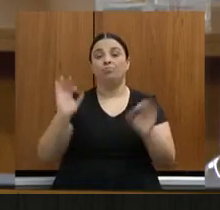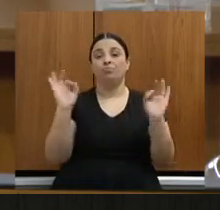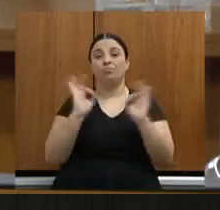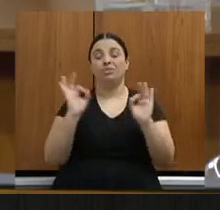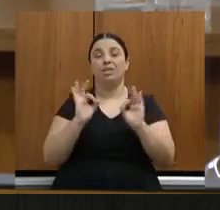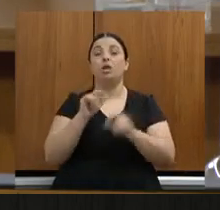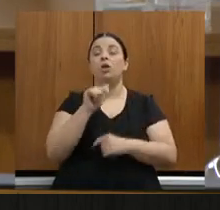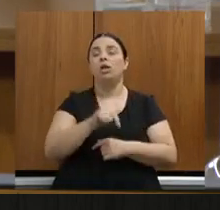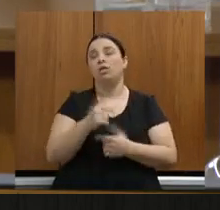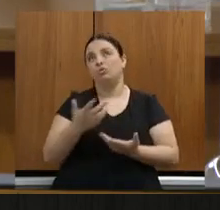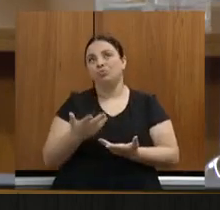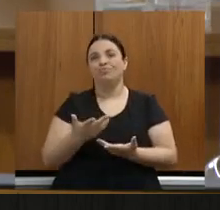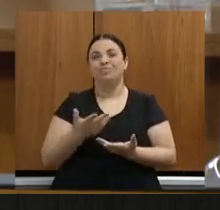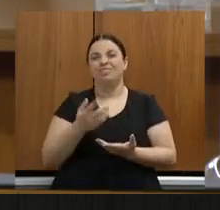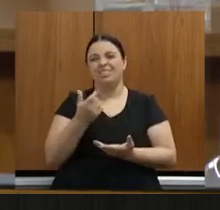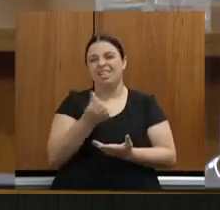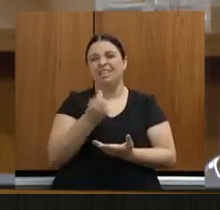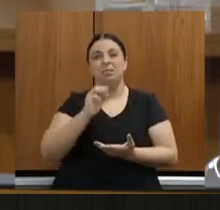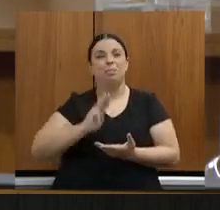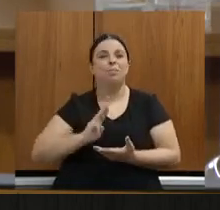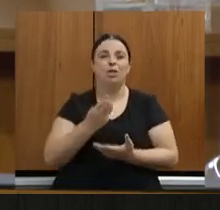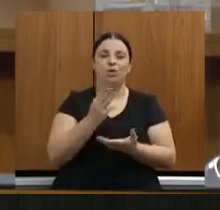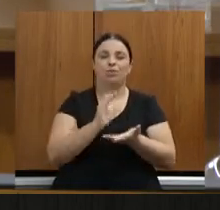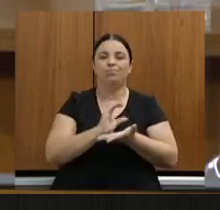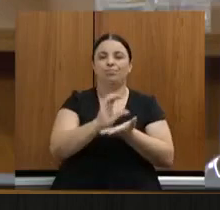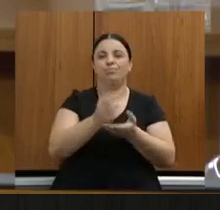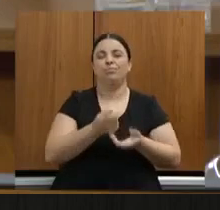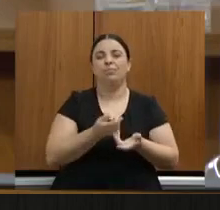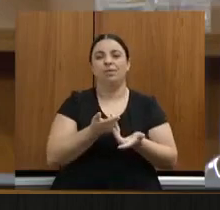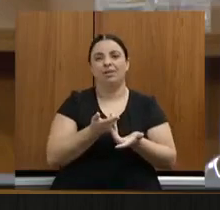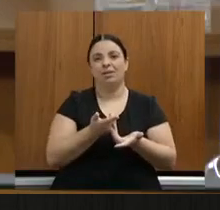seis milhões a essas famílias pode passar